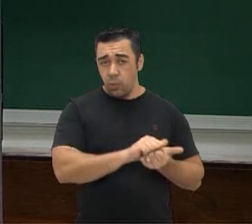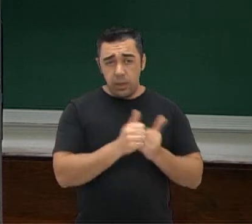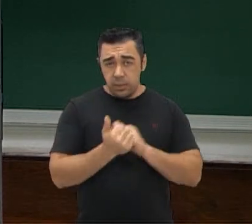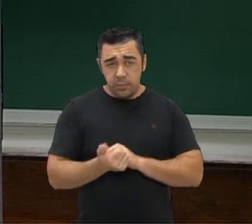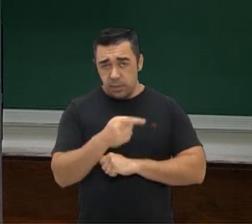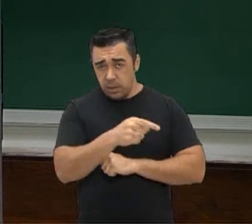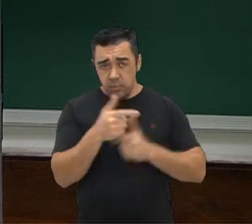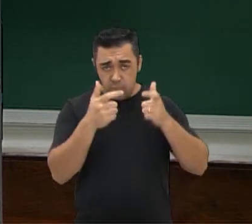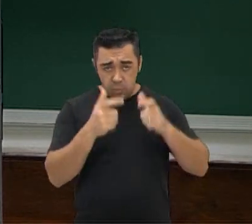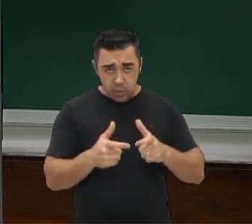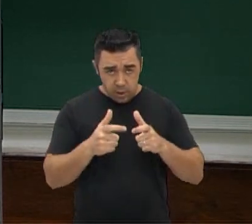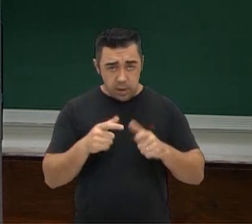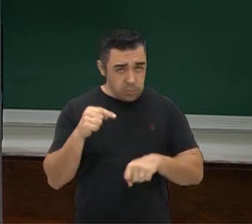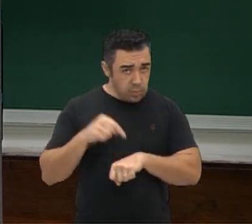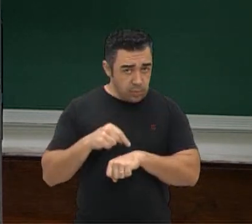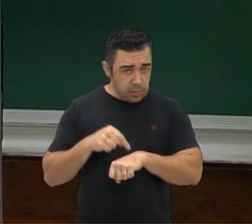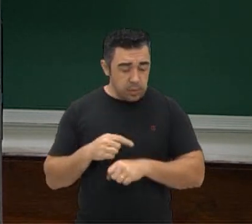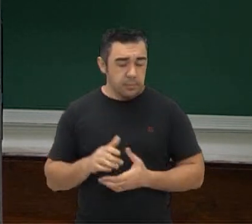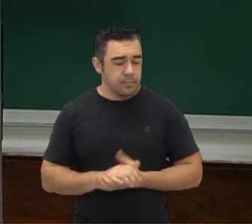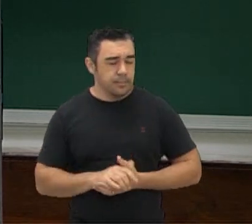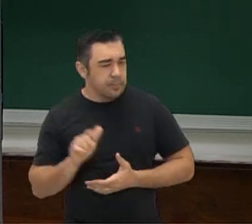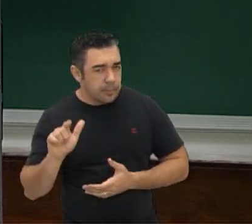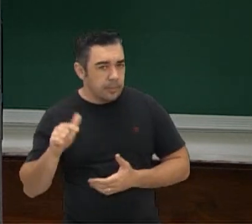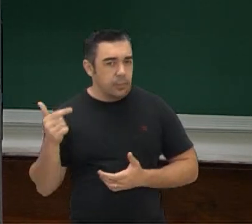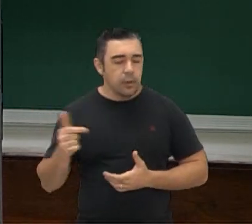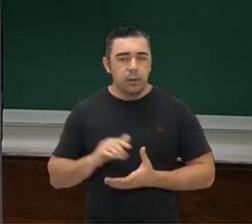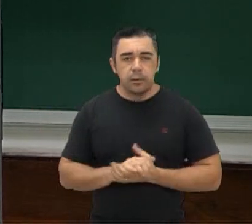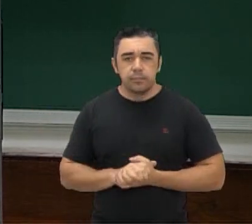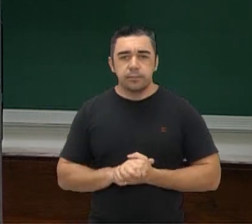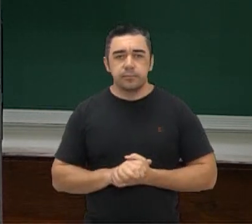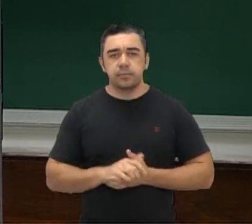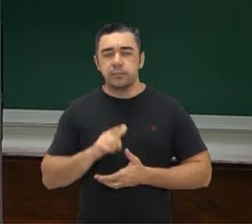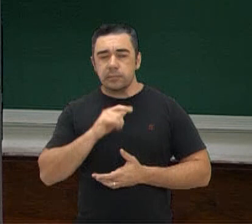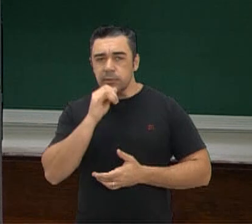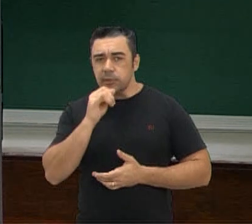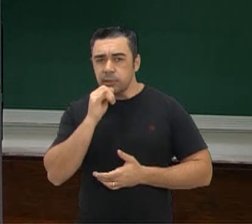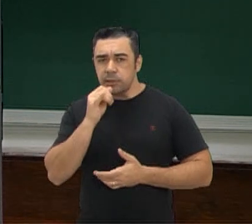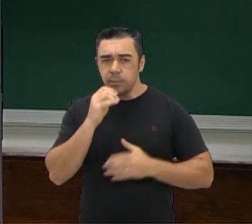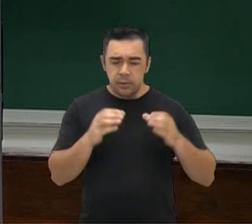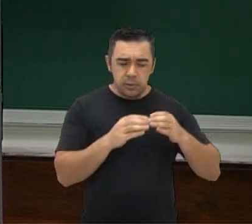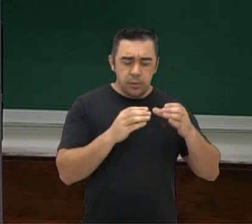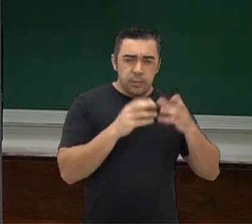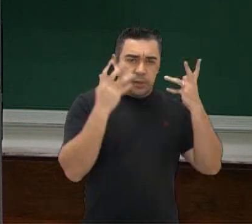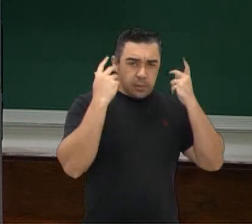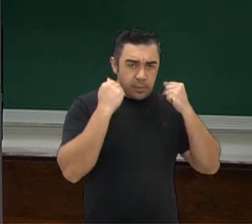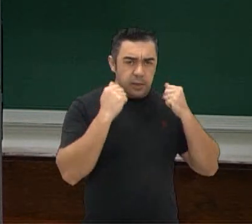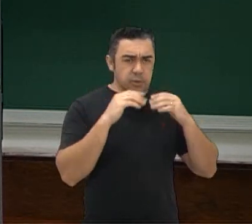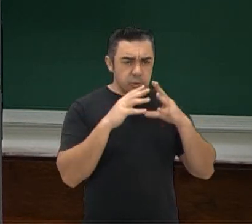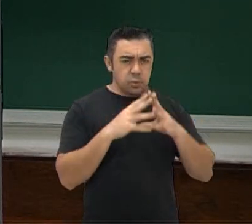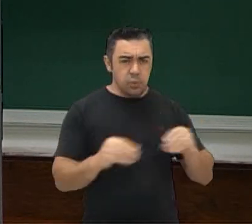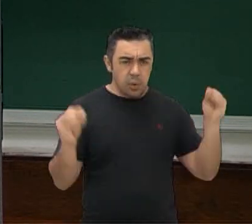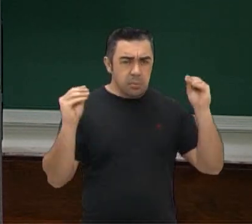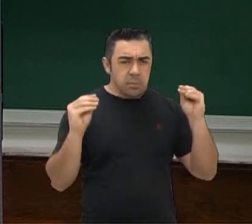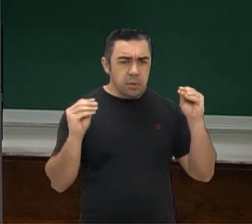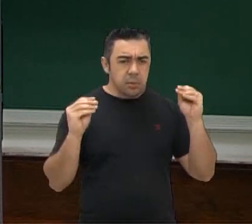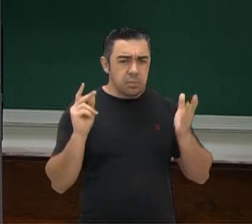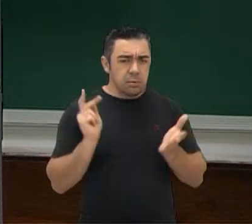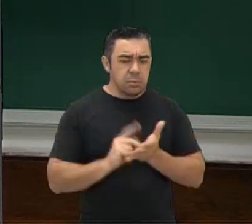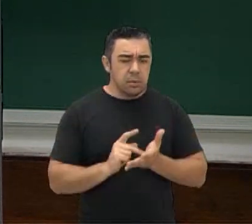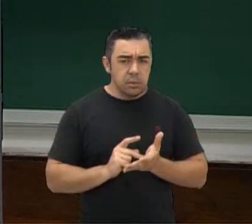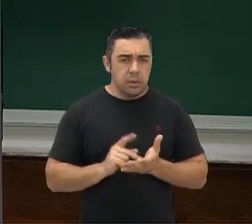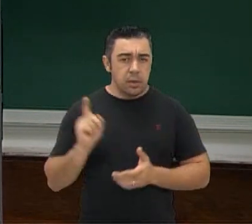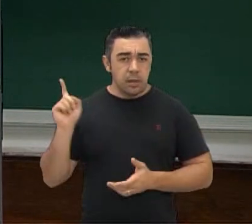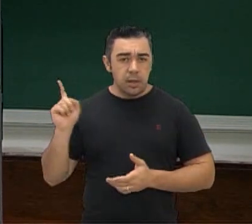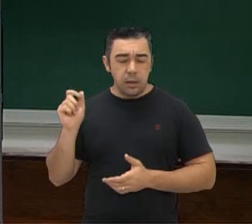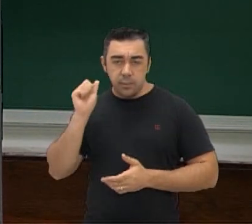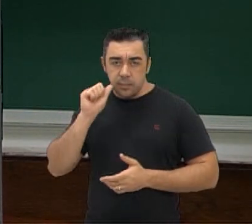meio naquele momento, certo? A outra aqui, ó, espécies menos aptas somem totalmente ou entram em extinção? Quem mandou foi a Ana, do Colégio Ayrton